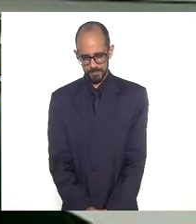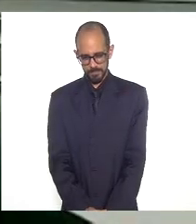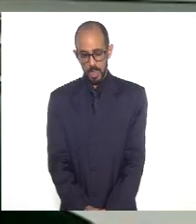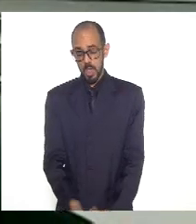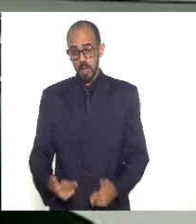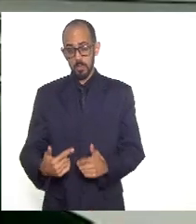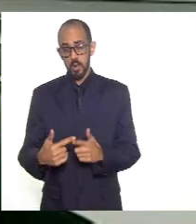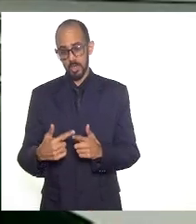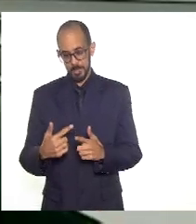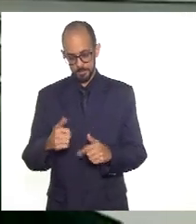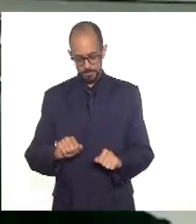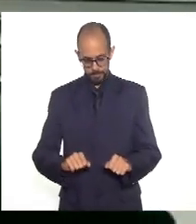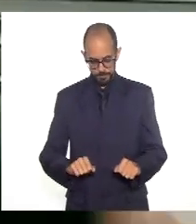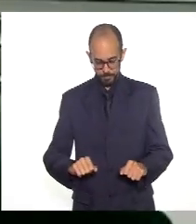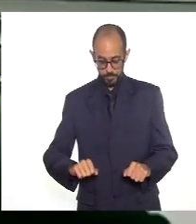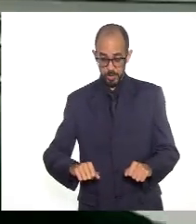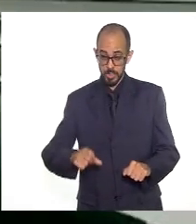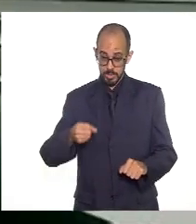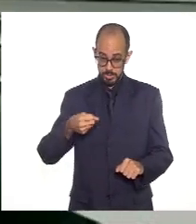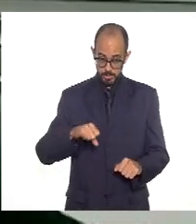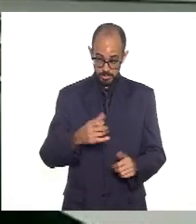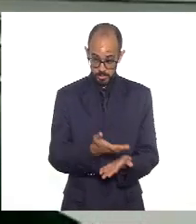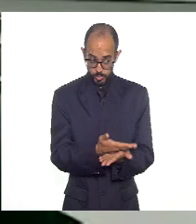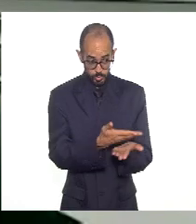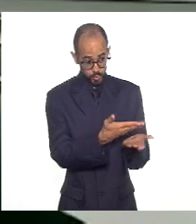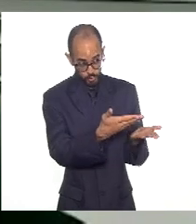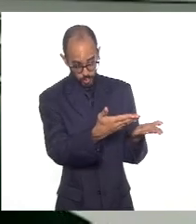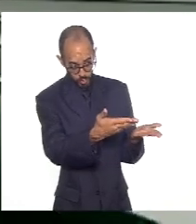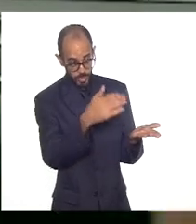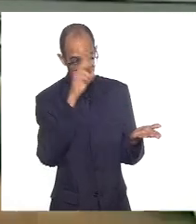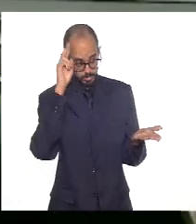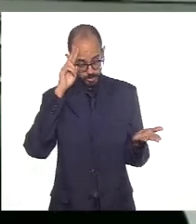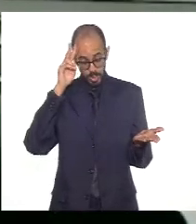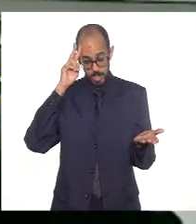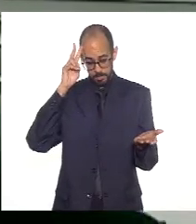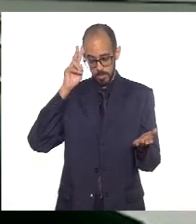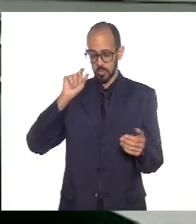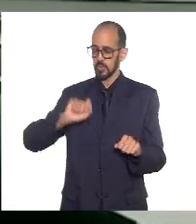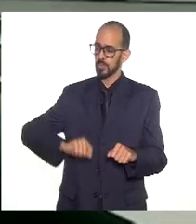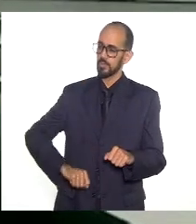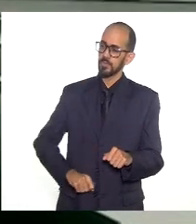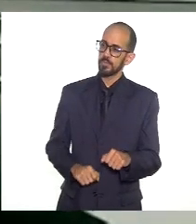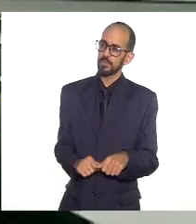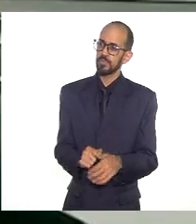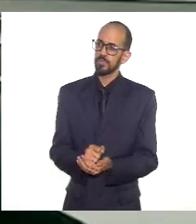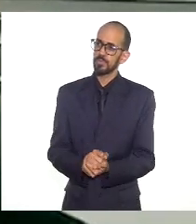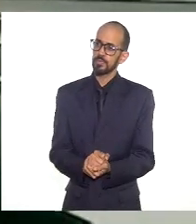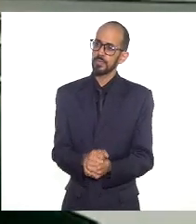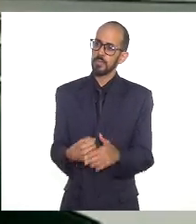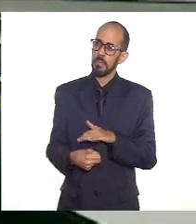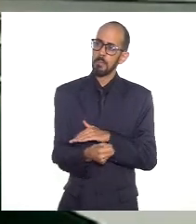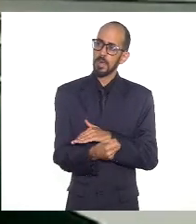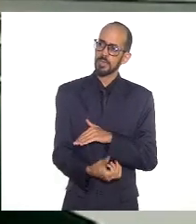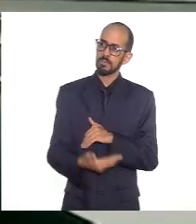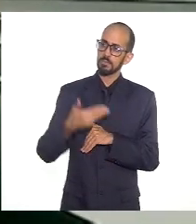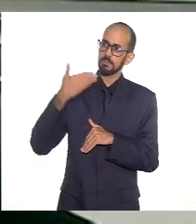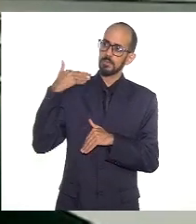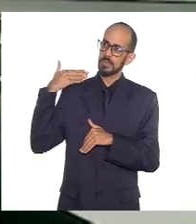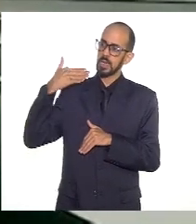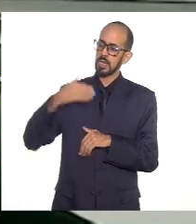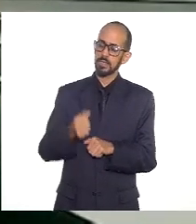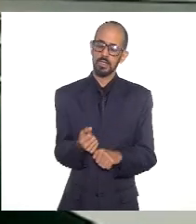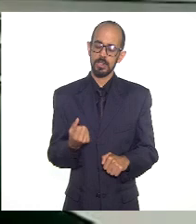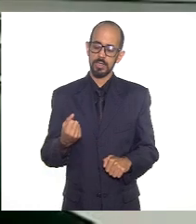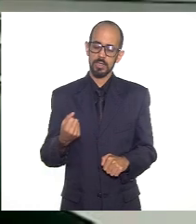porque, hão de lembrar os senhores deputados de mais de um mandato, que quando